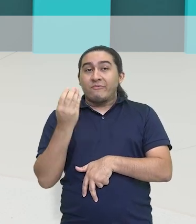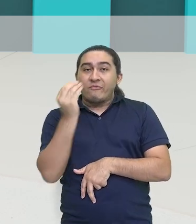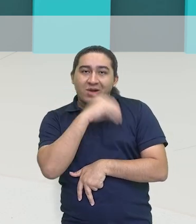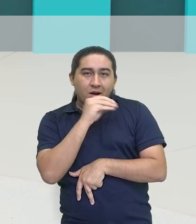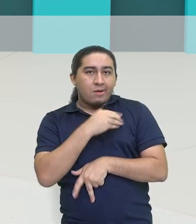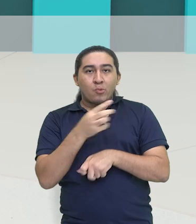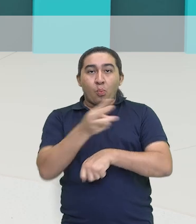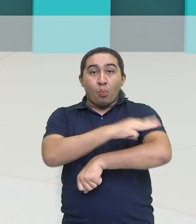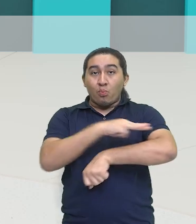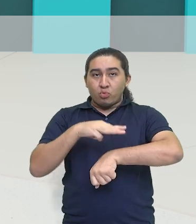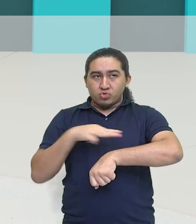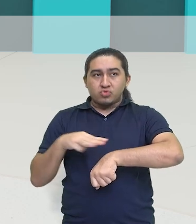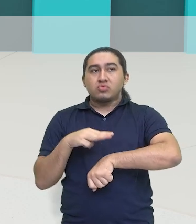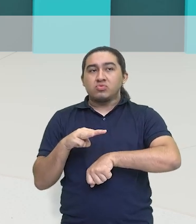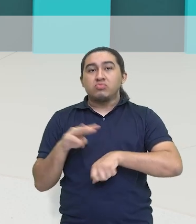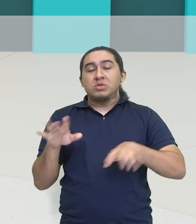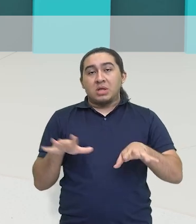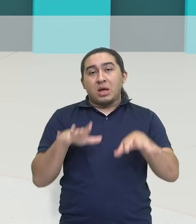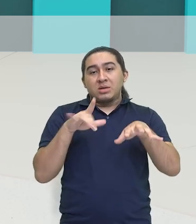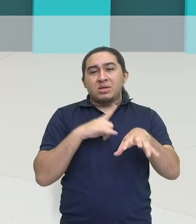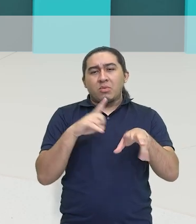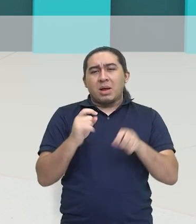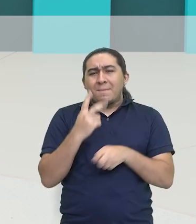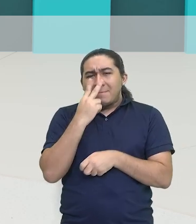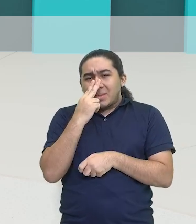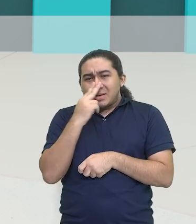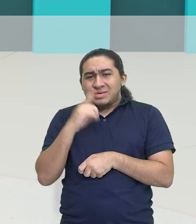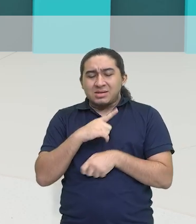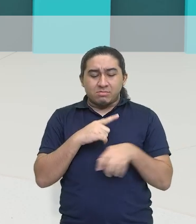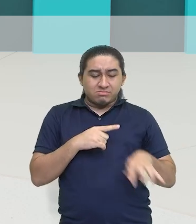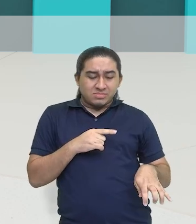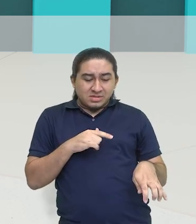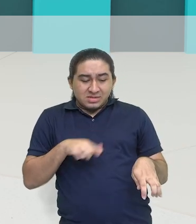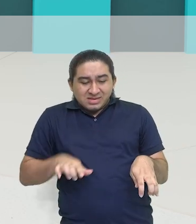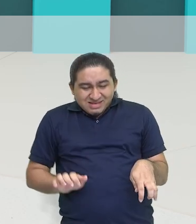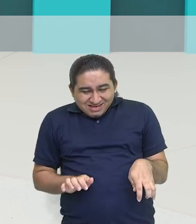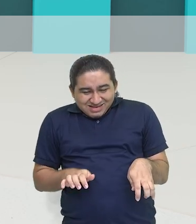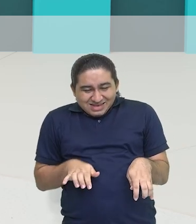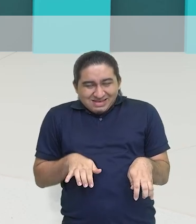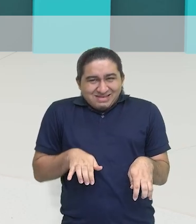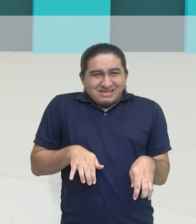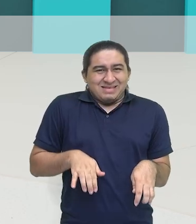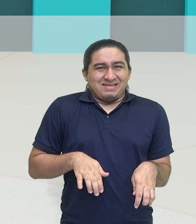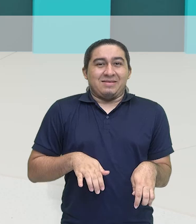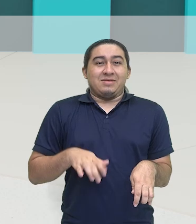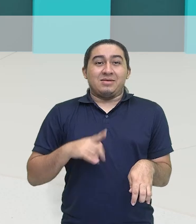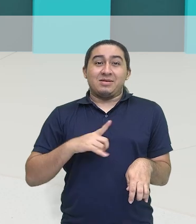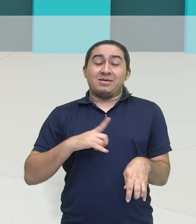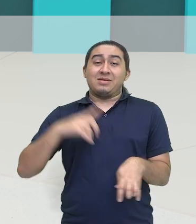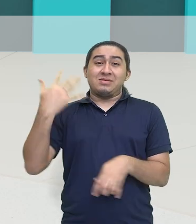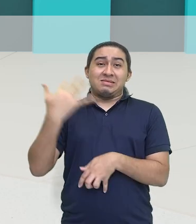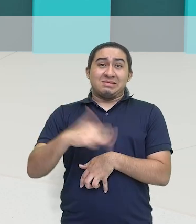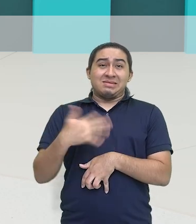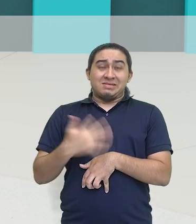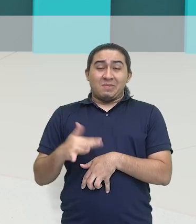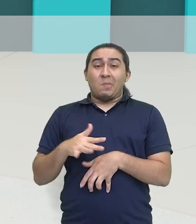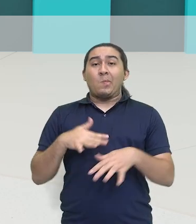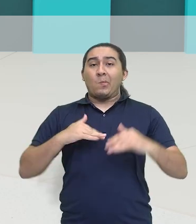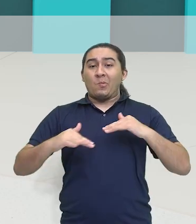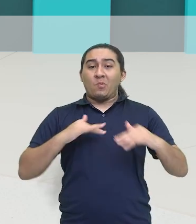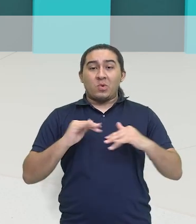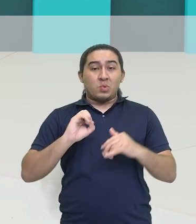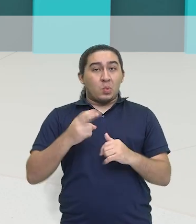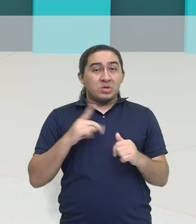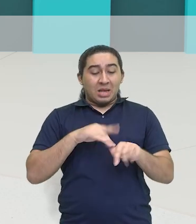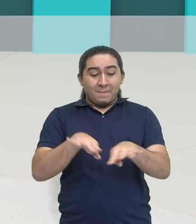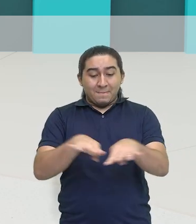da região da coxa, vai fazer o quê? Vai se apoiar aqui no braço da carteira, ou então quem tem